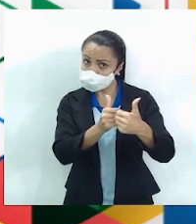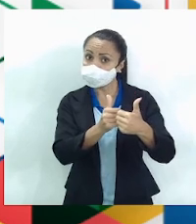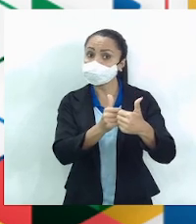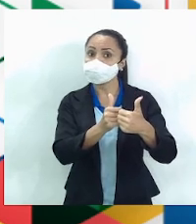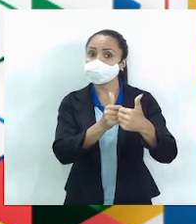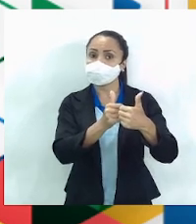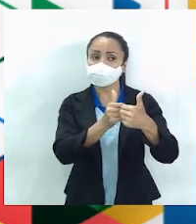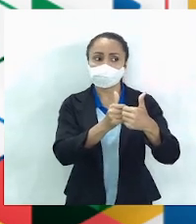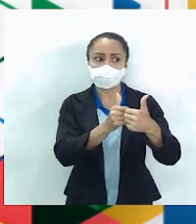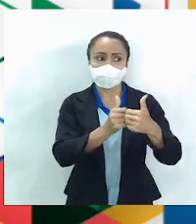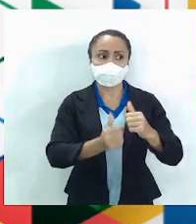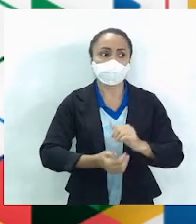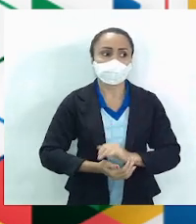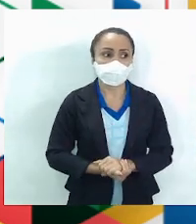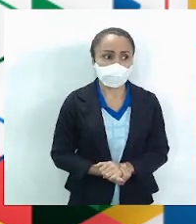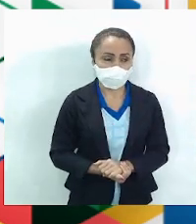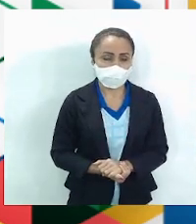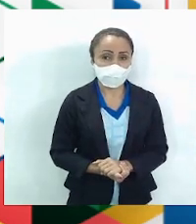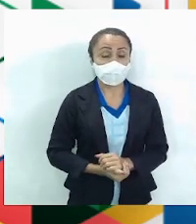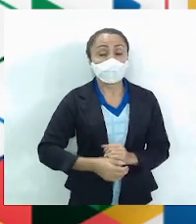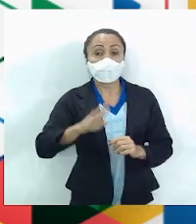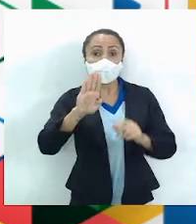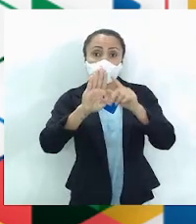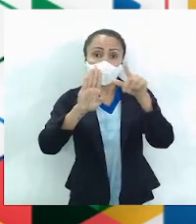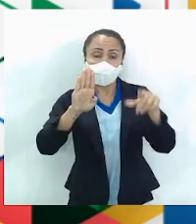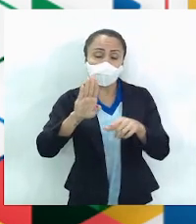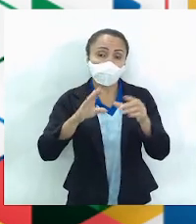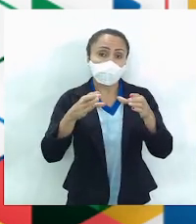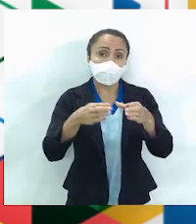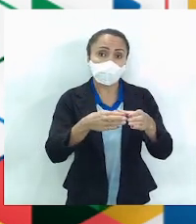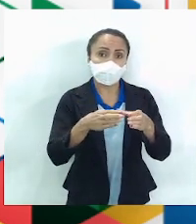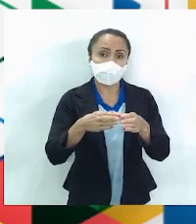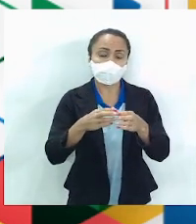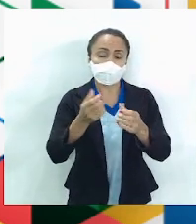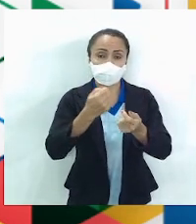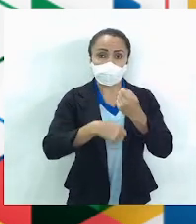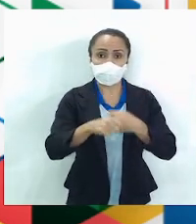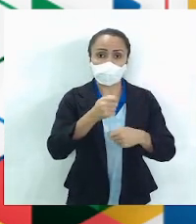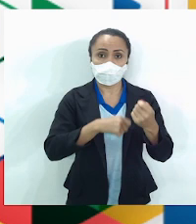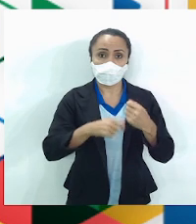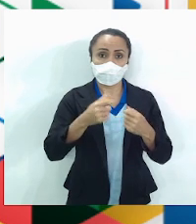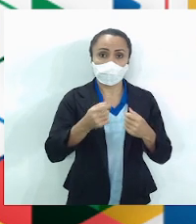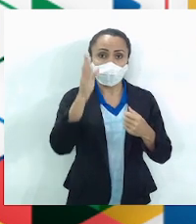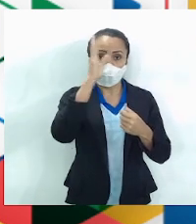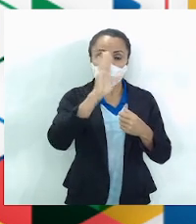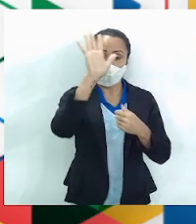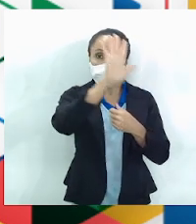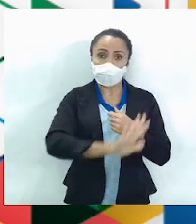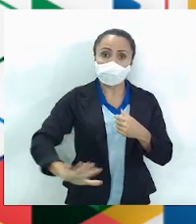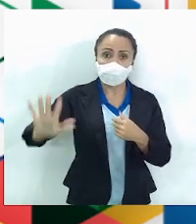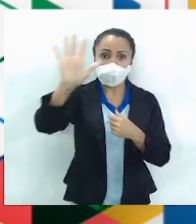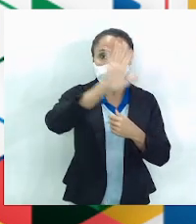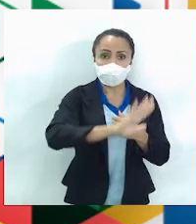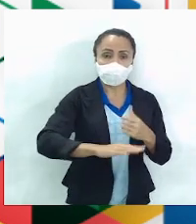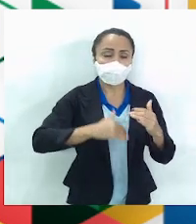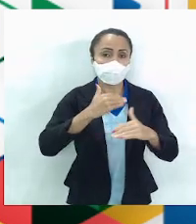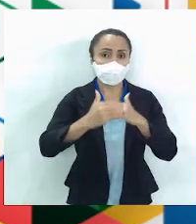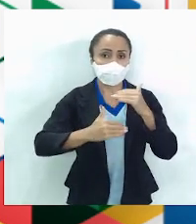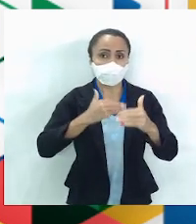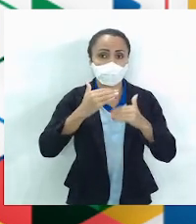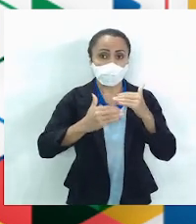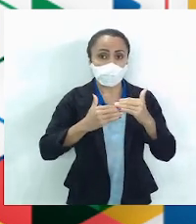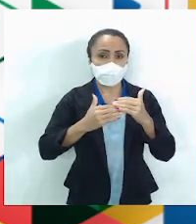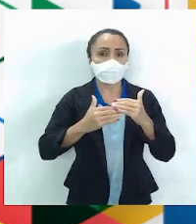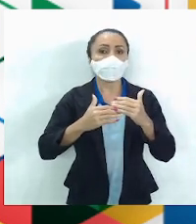desenvolvidos em um futuro próximo. B. O conjunto de economias nacionais subdesenvolvidas com relativo grau